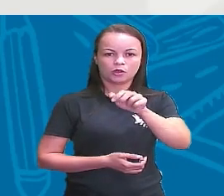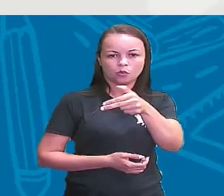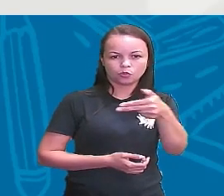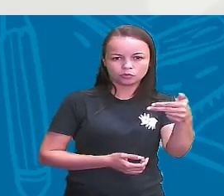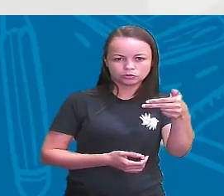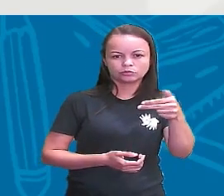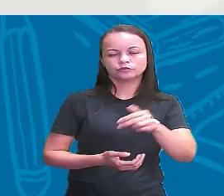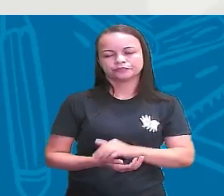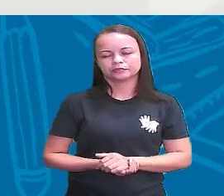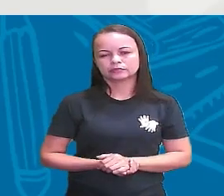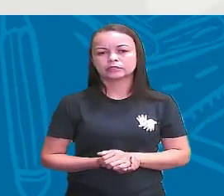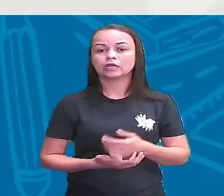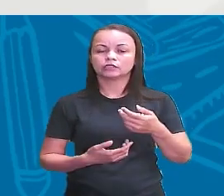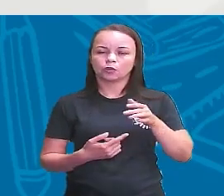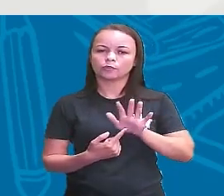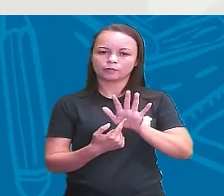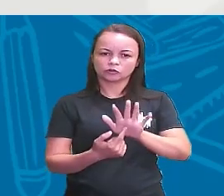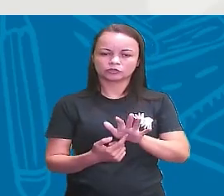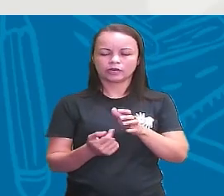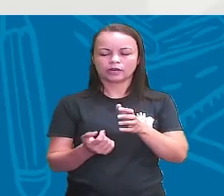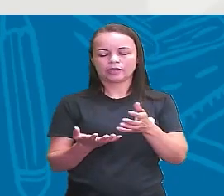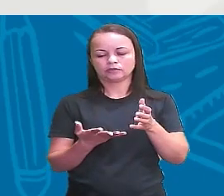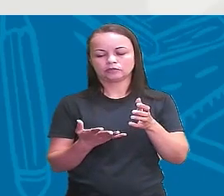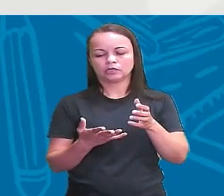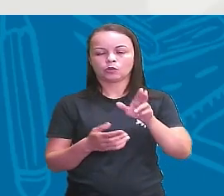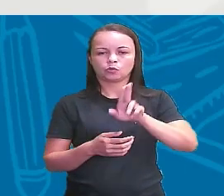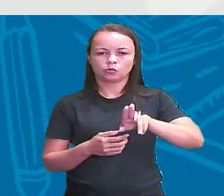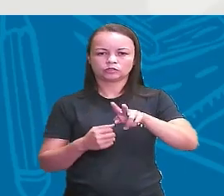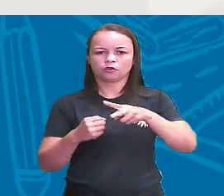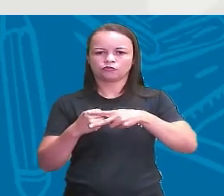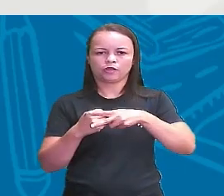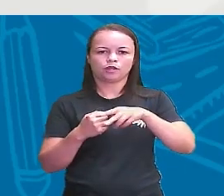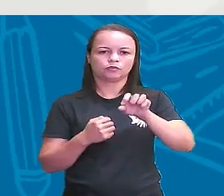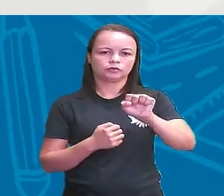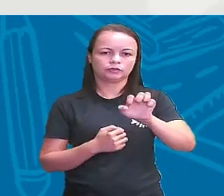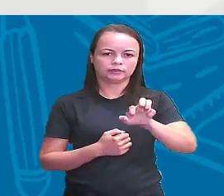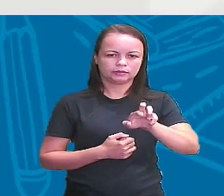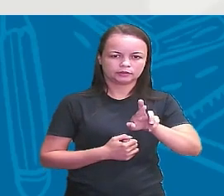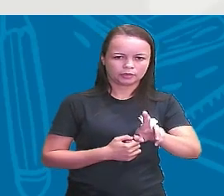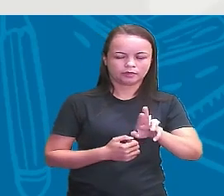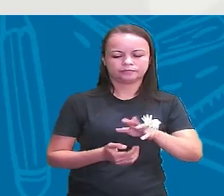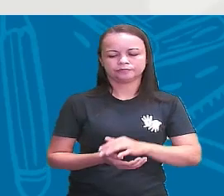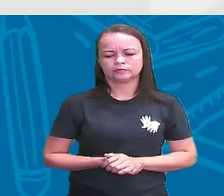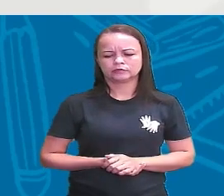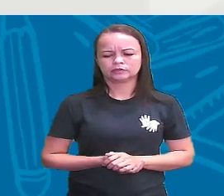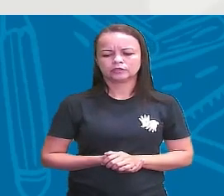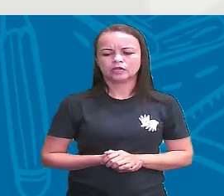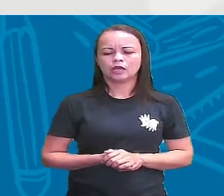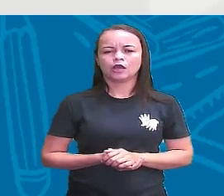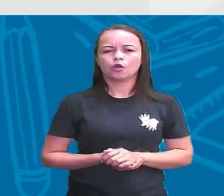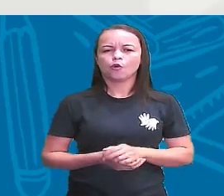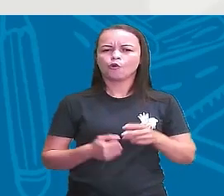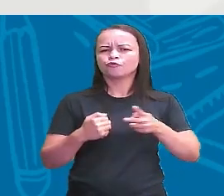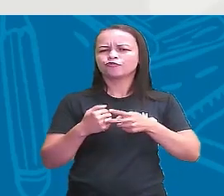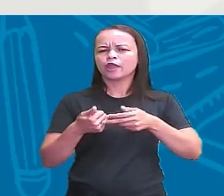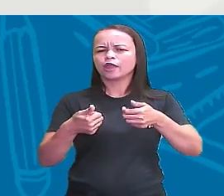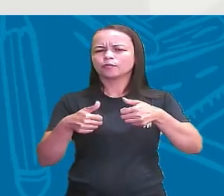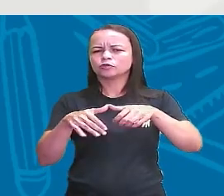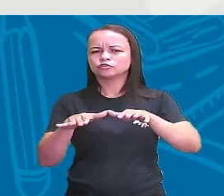também usa o verbo ser, tá bom? E quando é que a gente usa o verbo estar? Para indicar